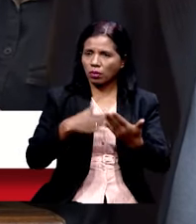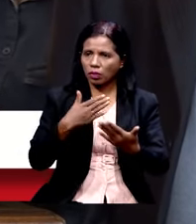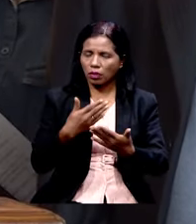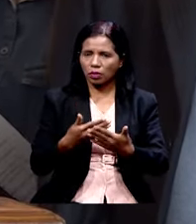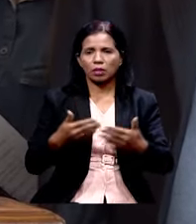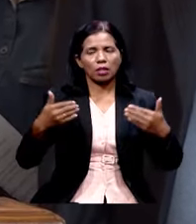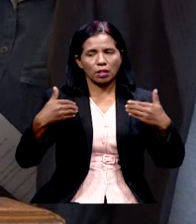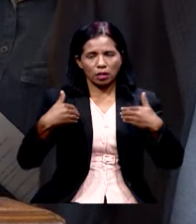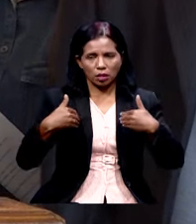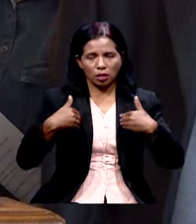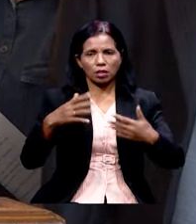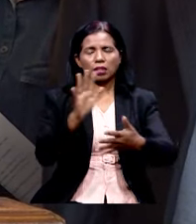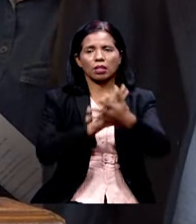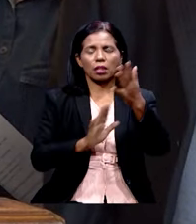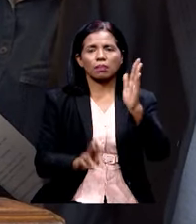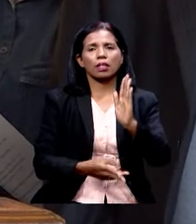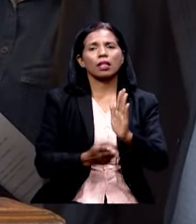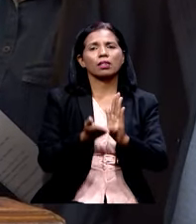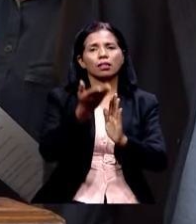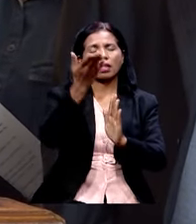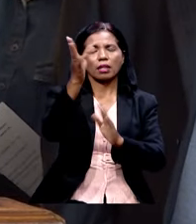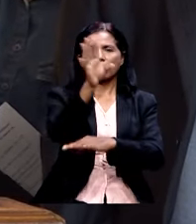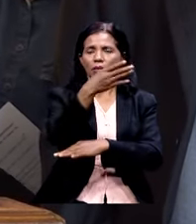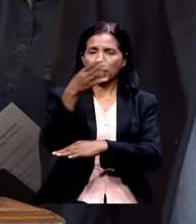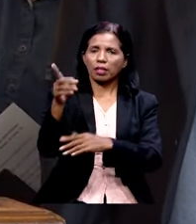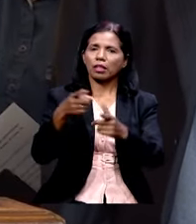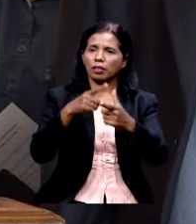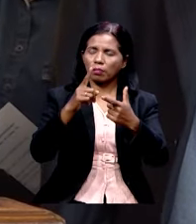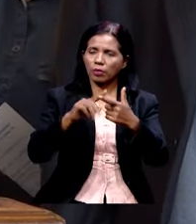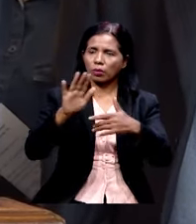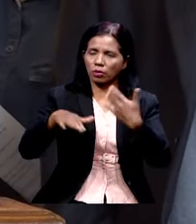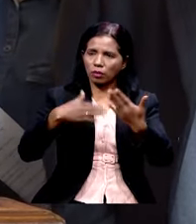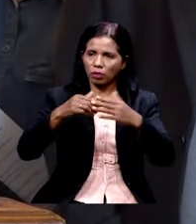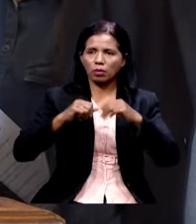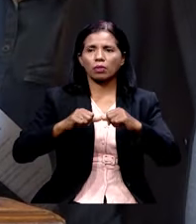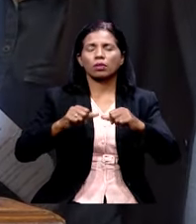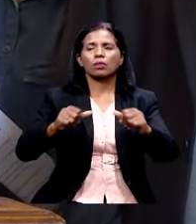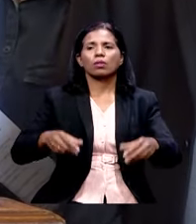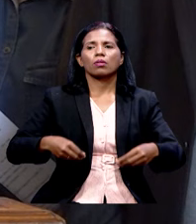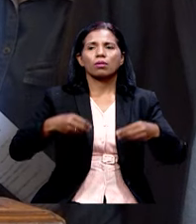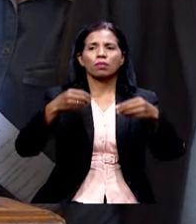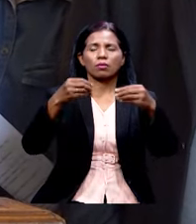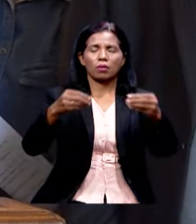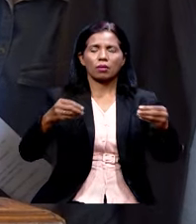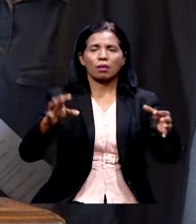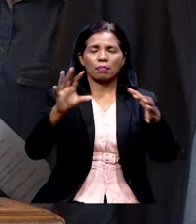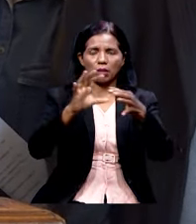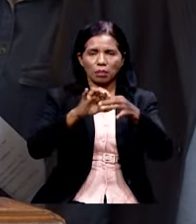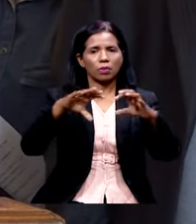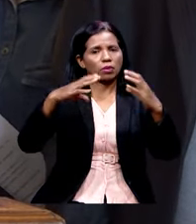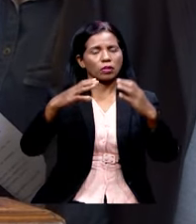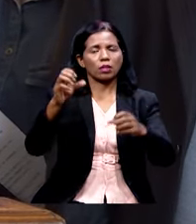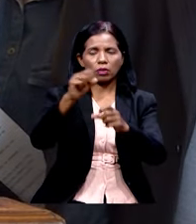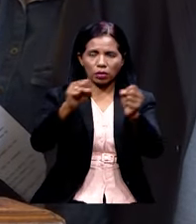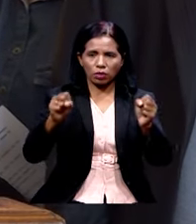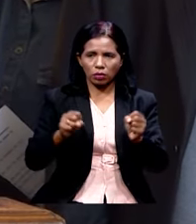a cerimônia sai bandeira, e depois o Tuqueras continua a tomar a posse membro do Conselho de Sucosira, inclui